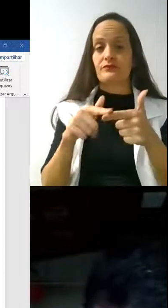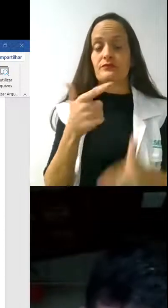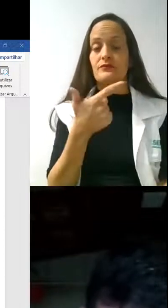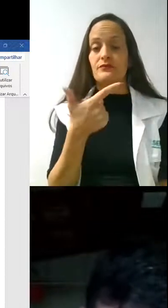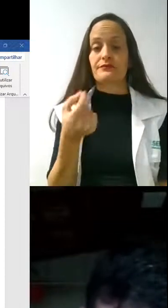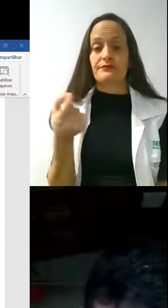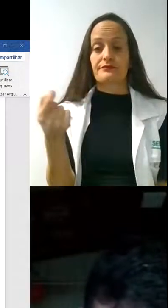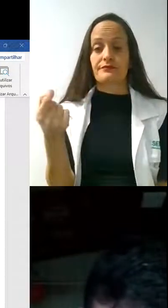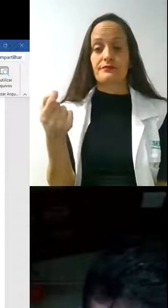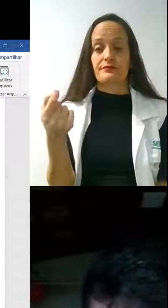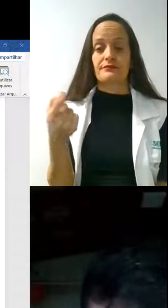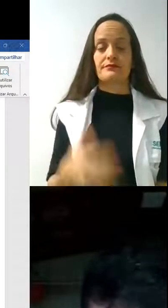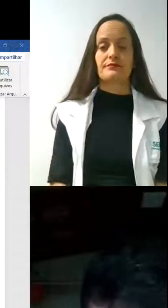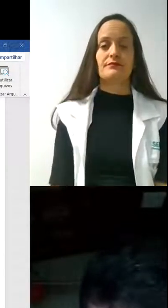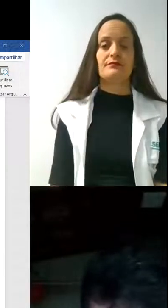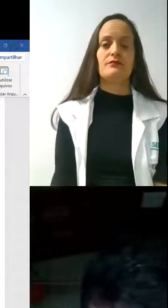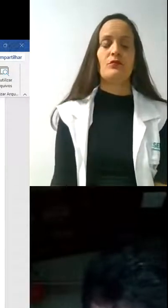200,